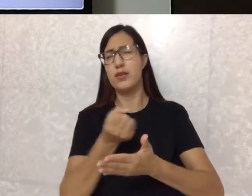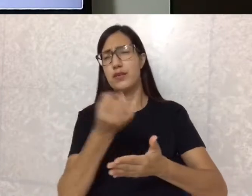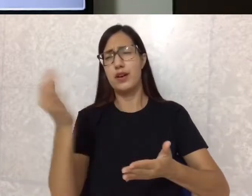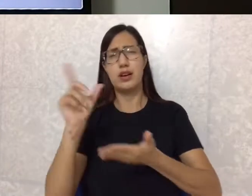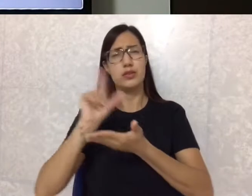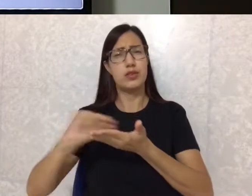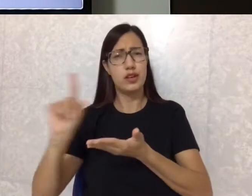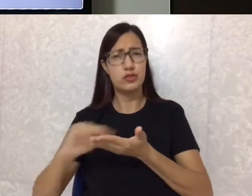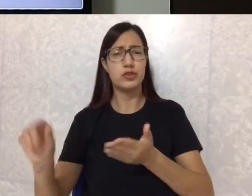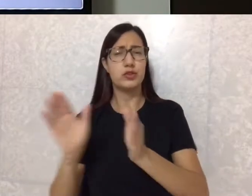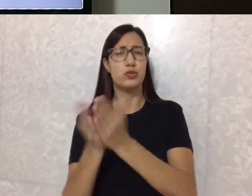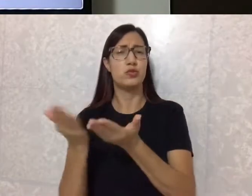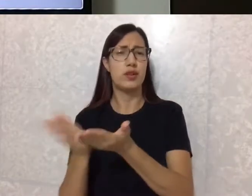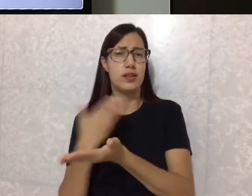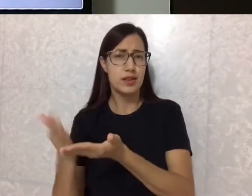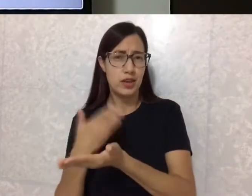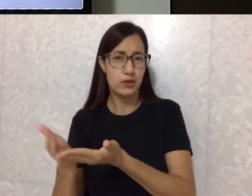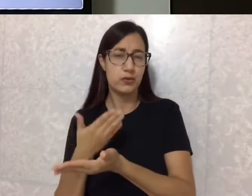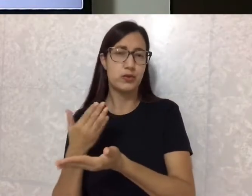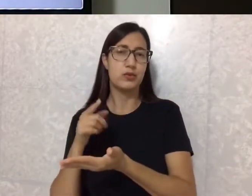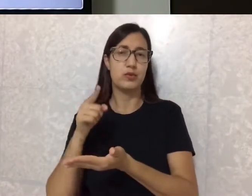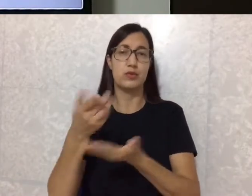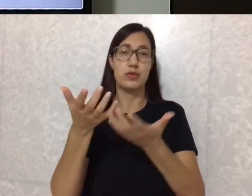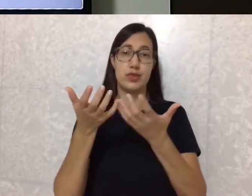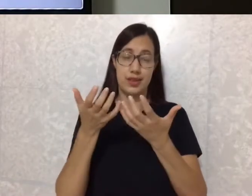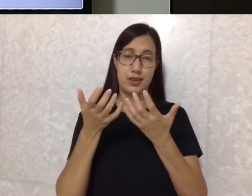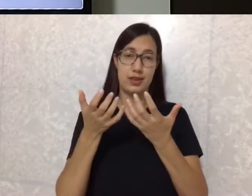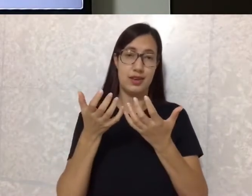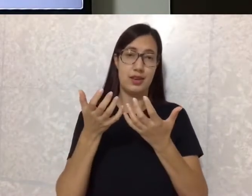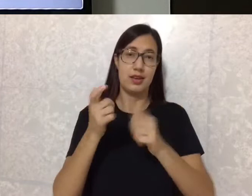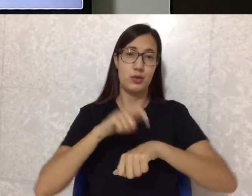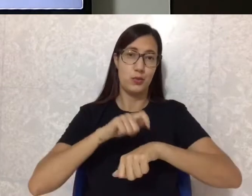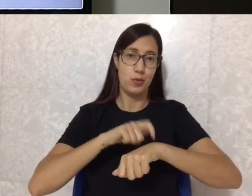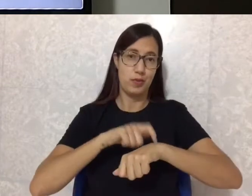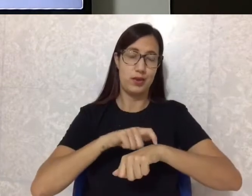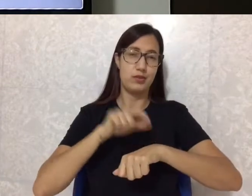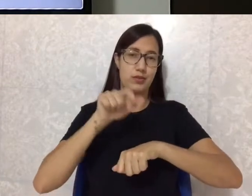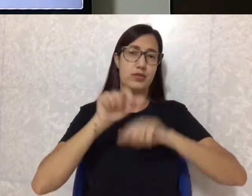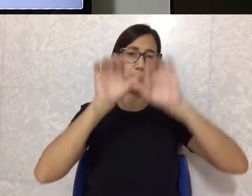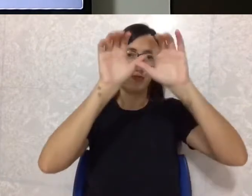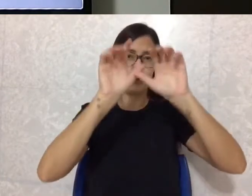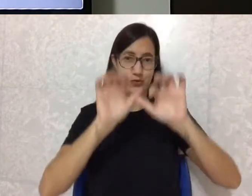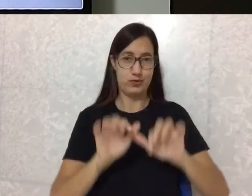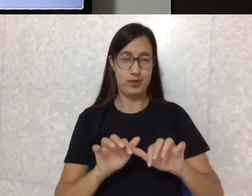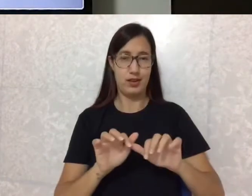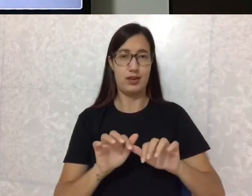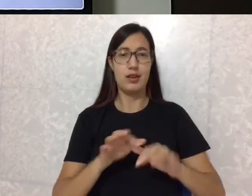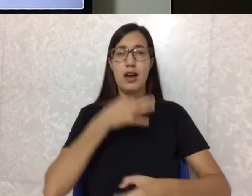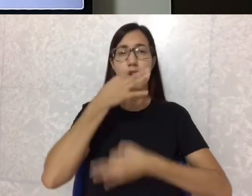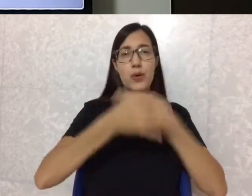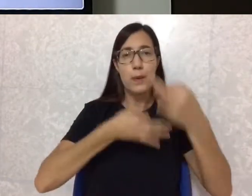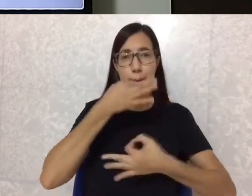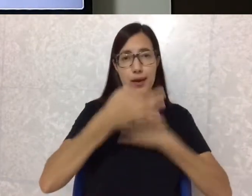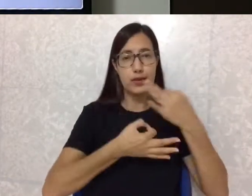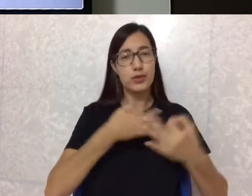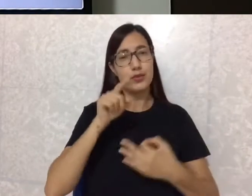vários livros, né? E você quer, durante a escrita do texto, né, na elaboração de argumentação, você quer